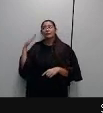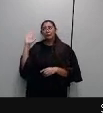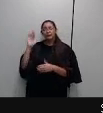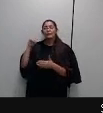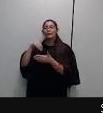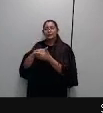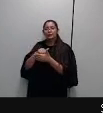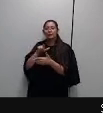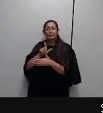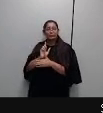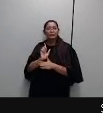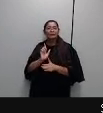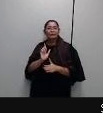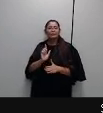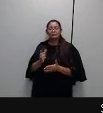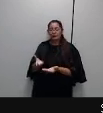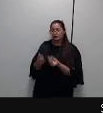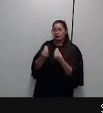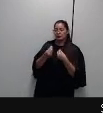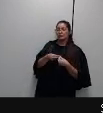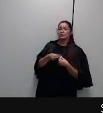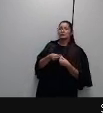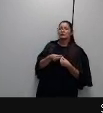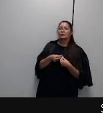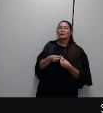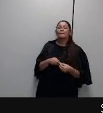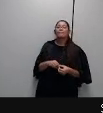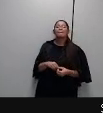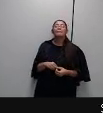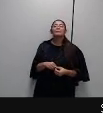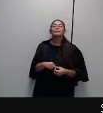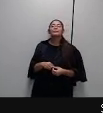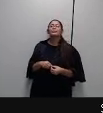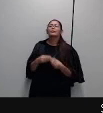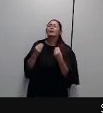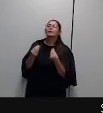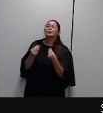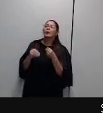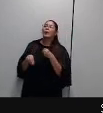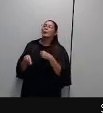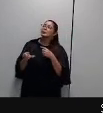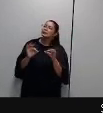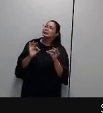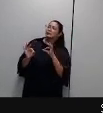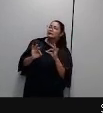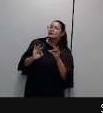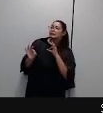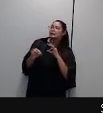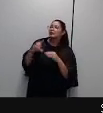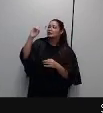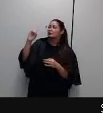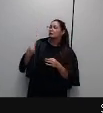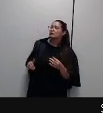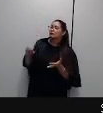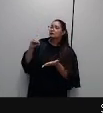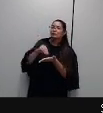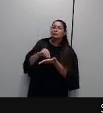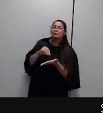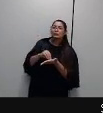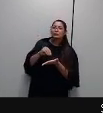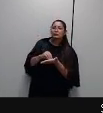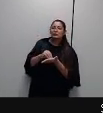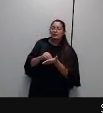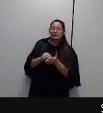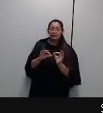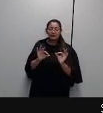caso de pô o frio veio aderi aqui como se tratava de direito real deveria se aplicar o prazo de